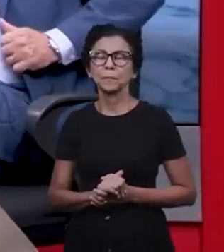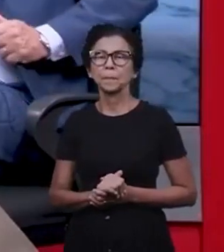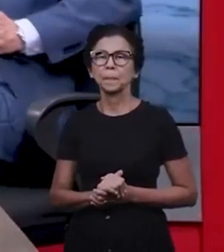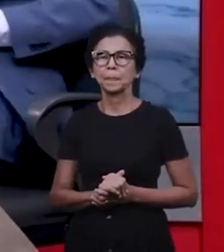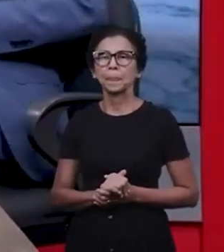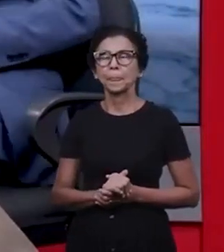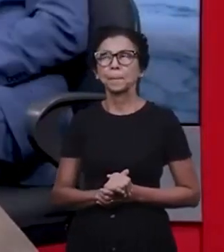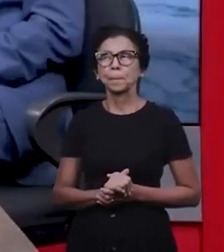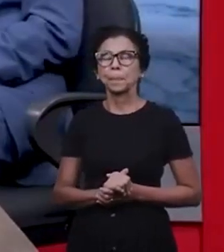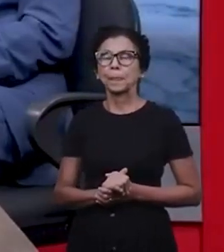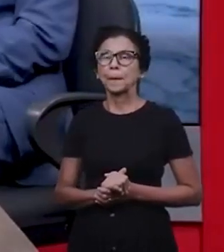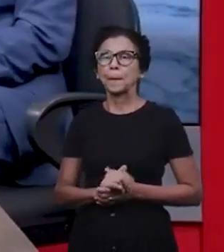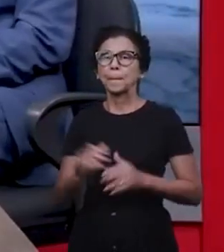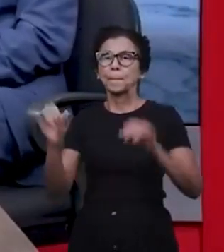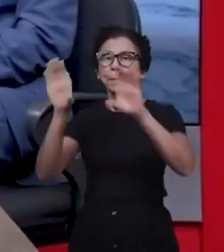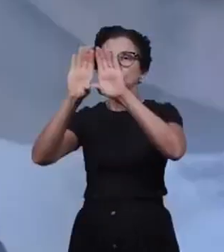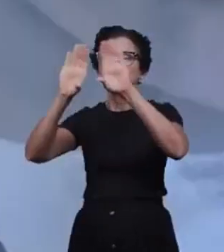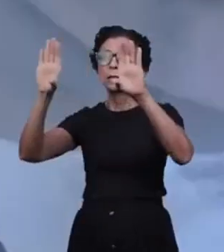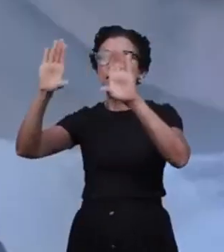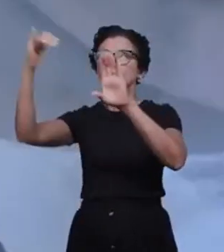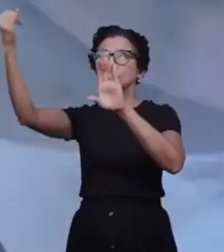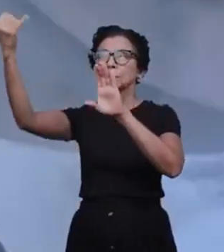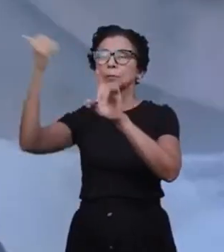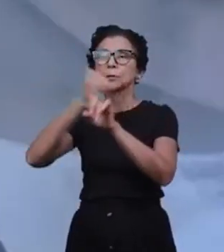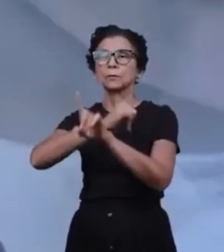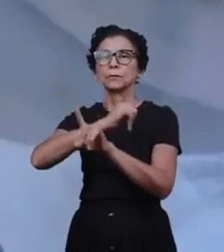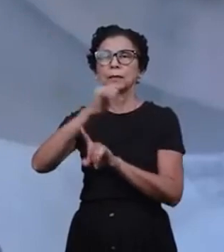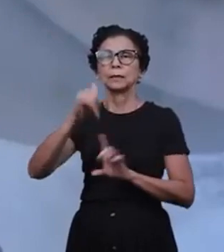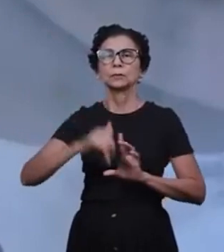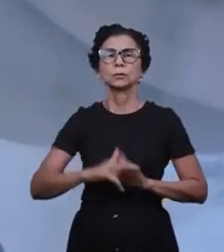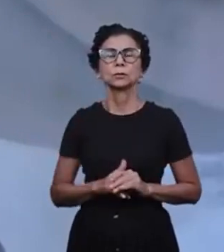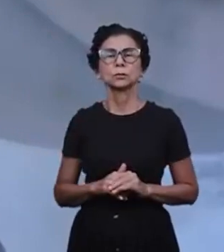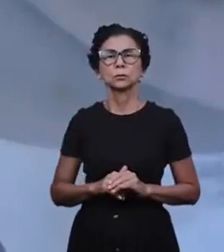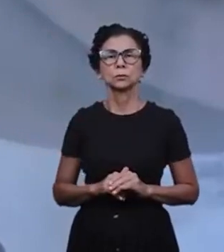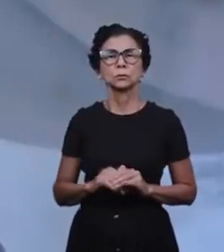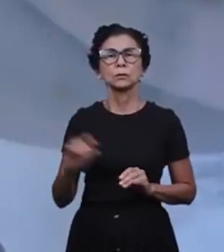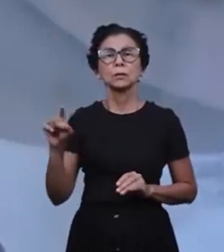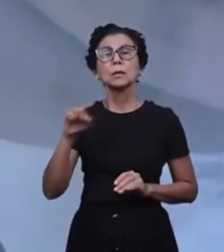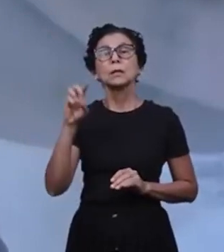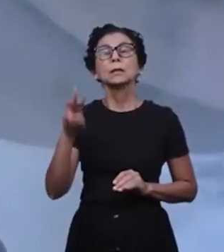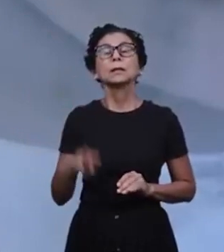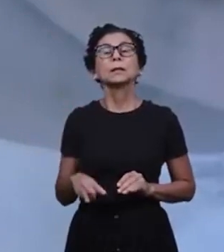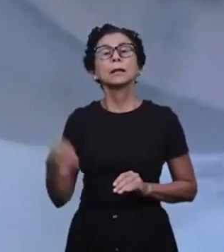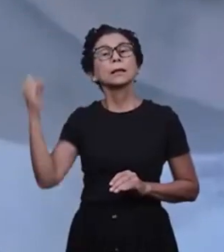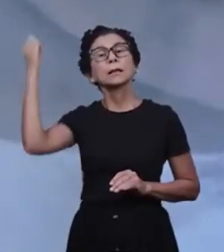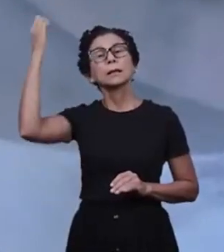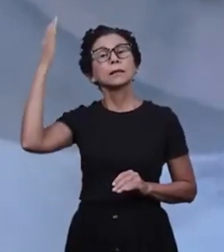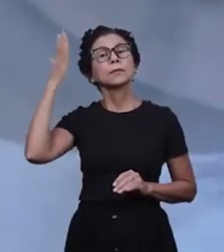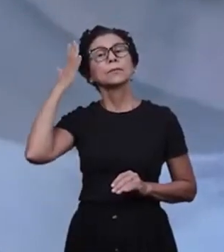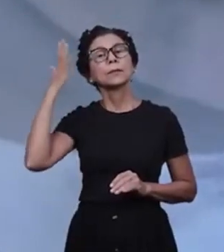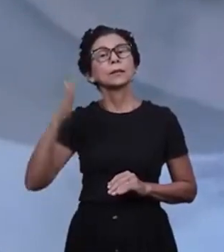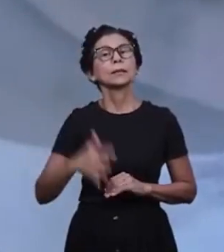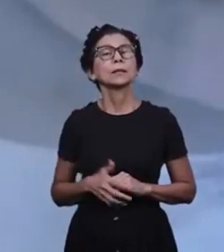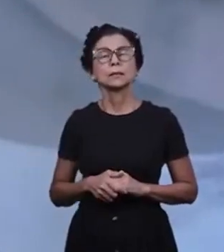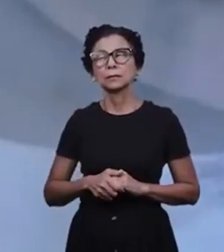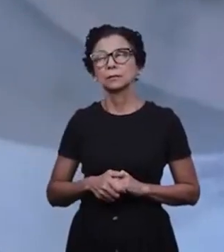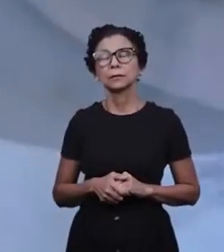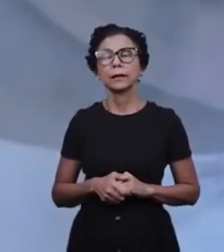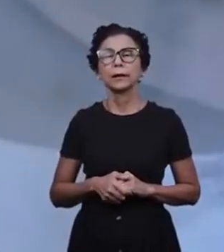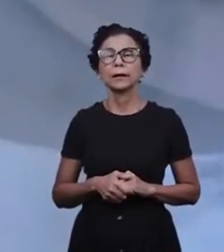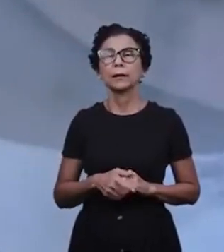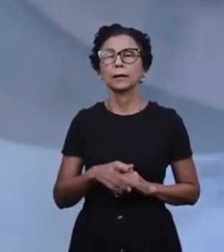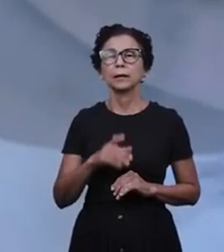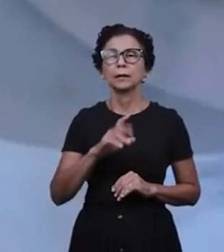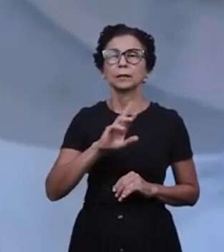quem revela os segredos da palavra, não é o homem, né? Não é o homem com o seu conhecimento teológico, o seu